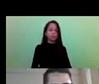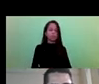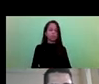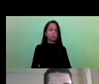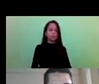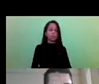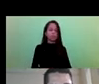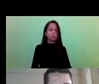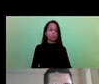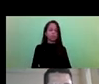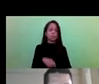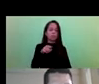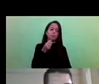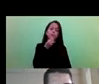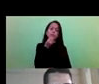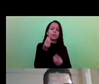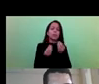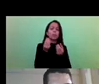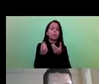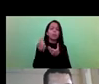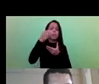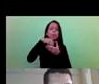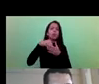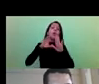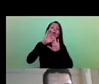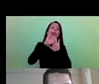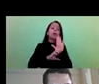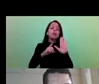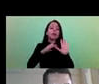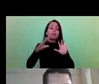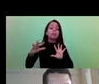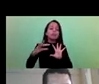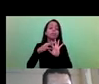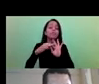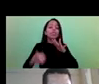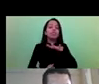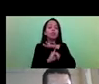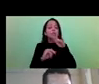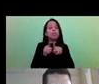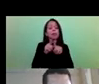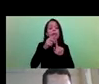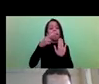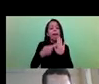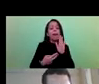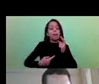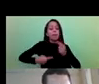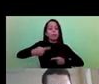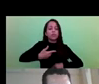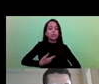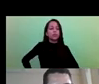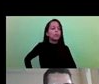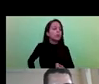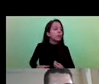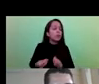para institucionalizar um currículo e uma política pública. Então, quais são